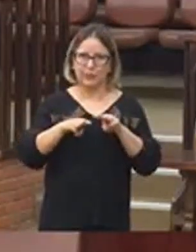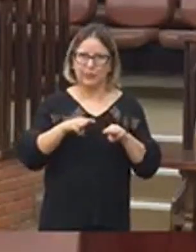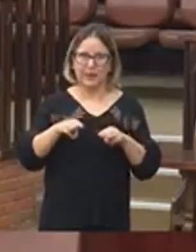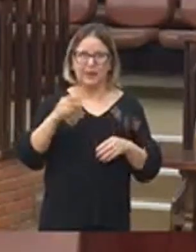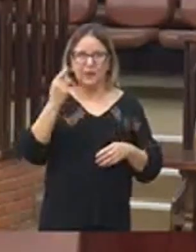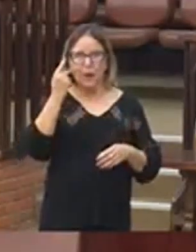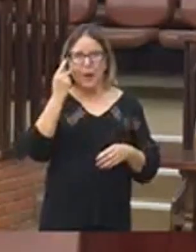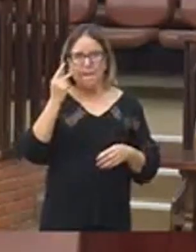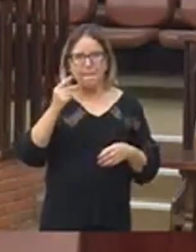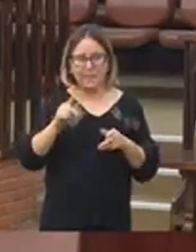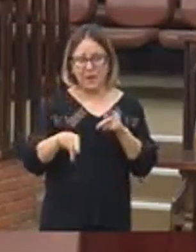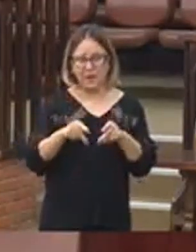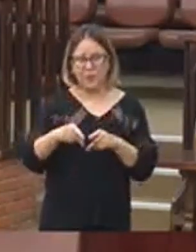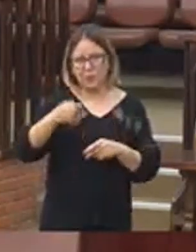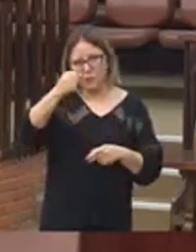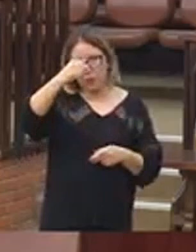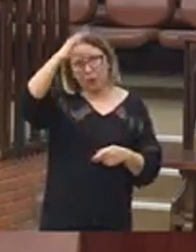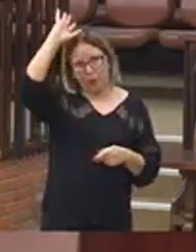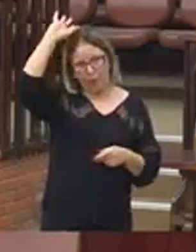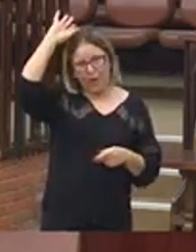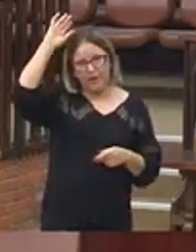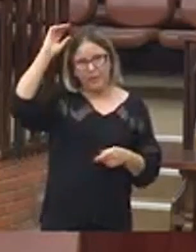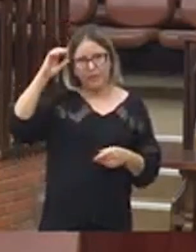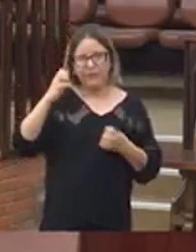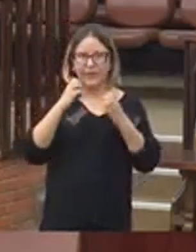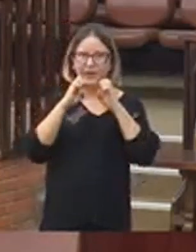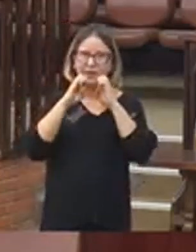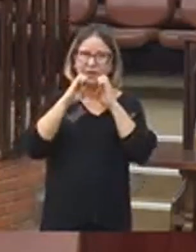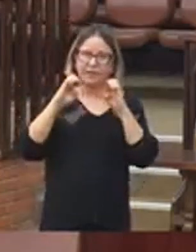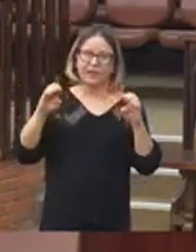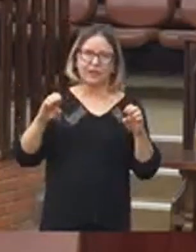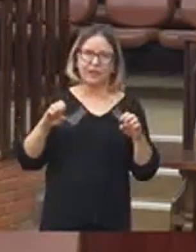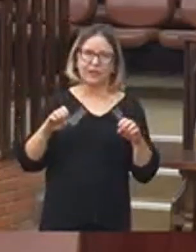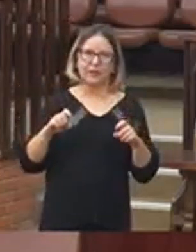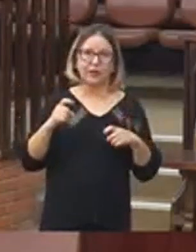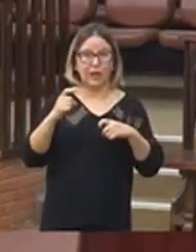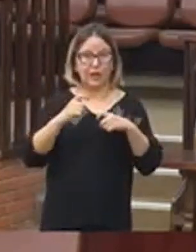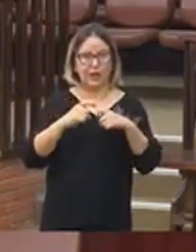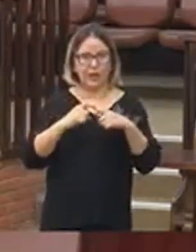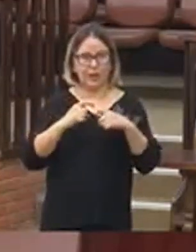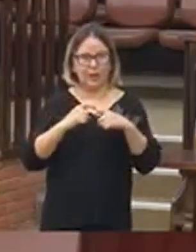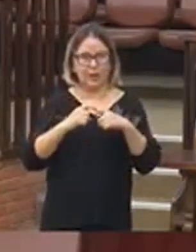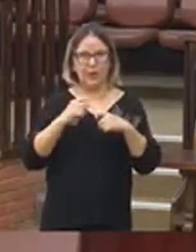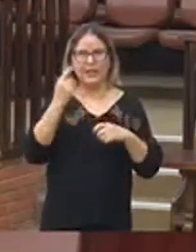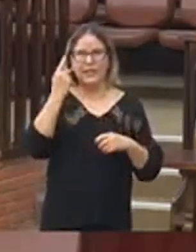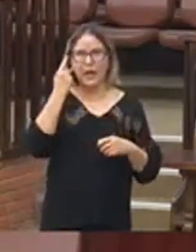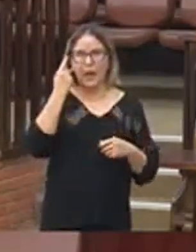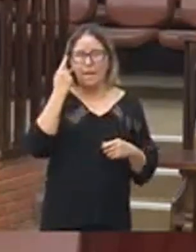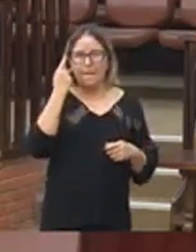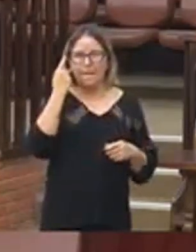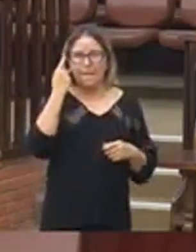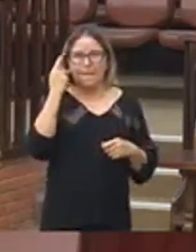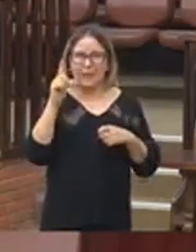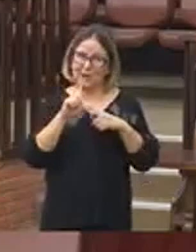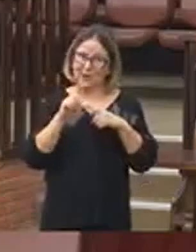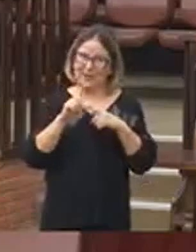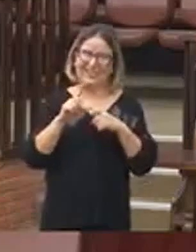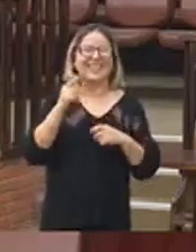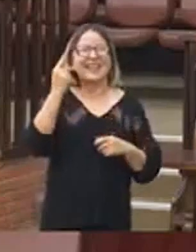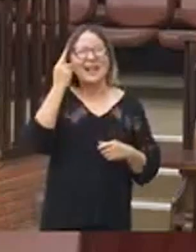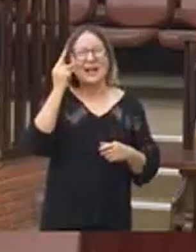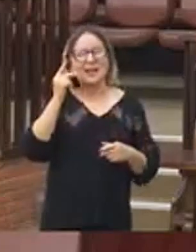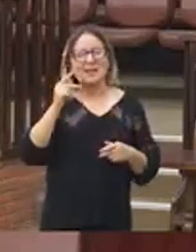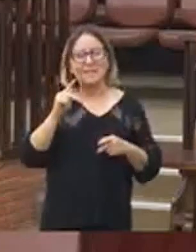romanos. O Evangelho de Lucas para os gregos. Mas João, ele tem uma